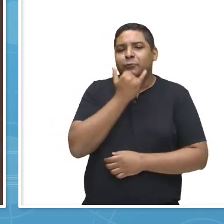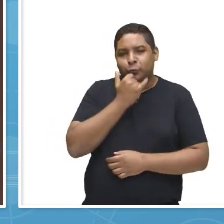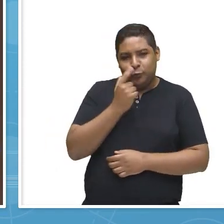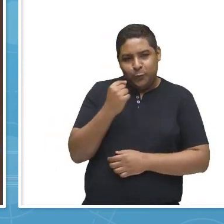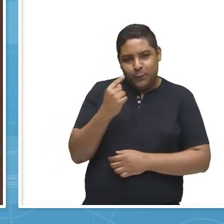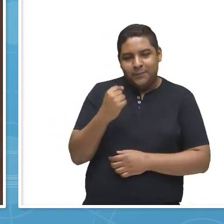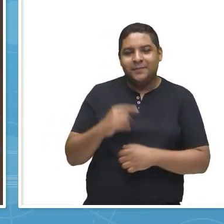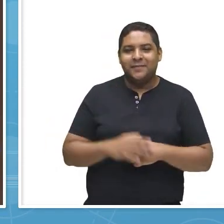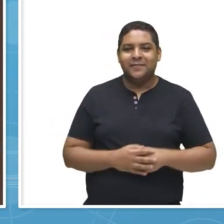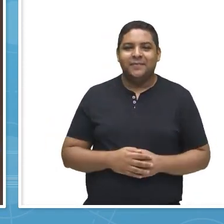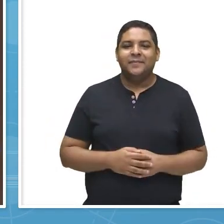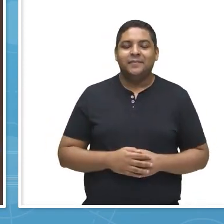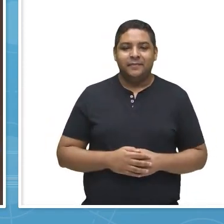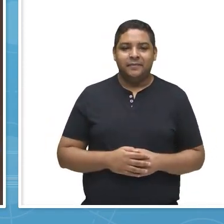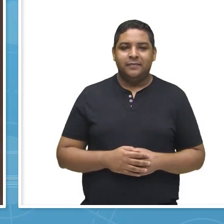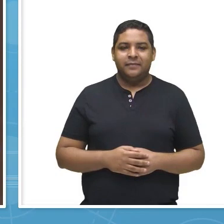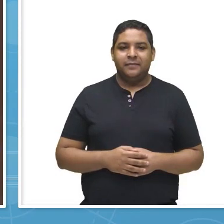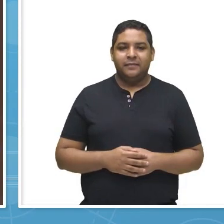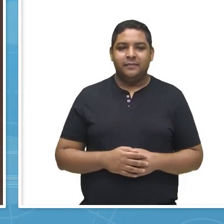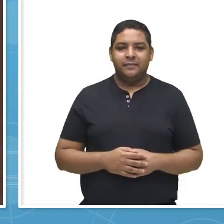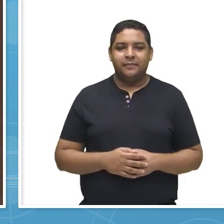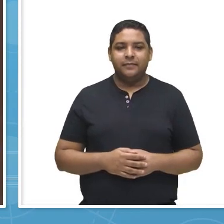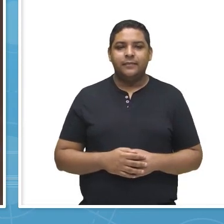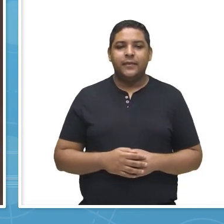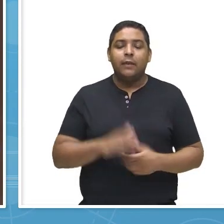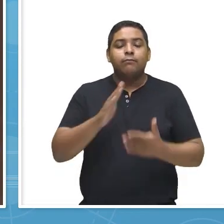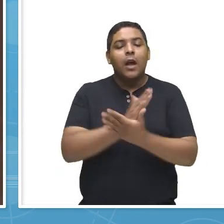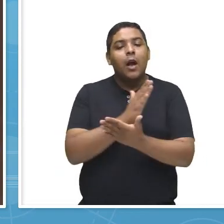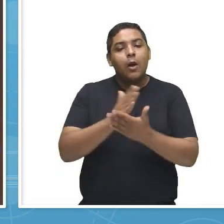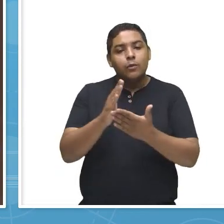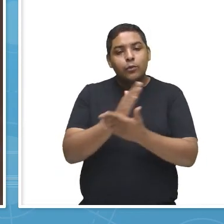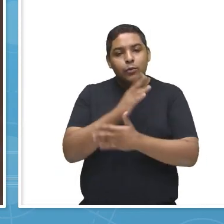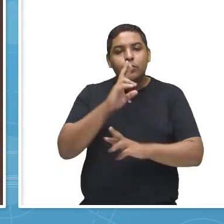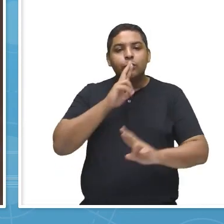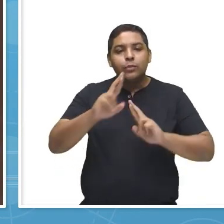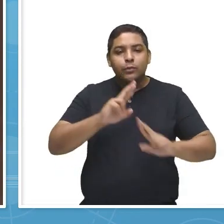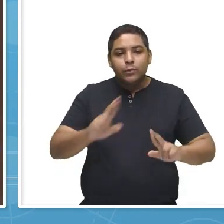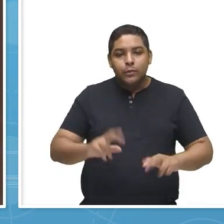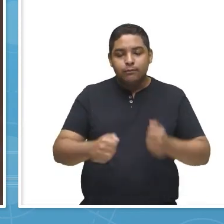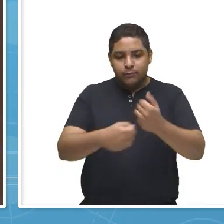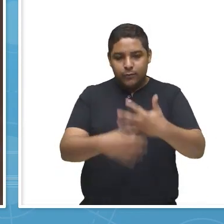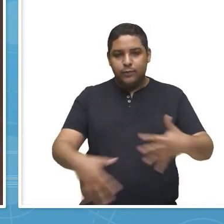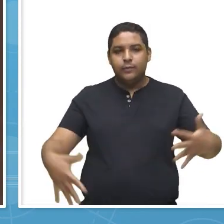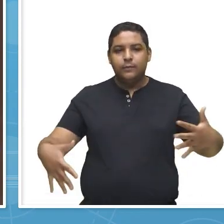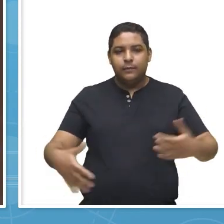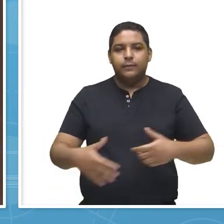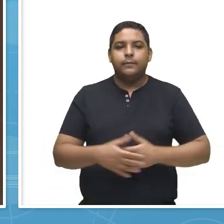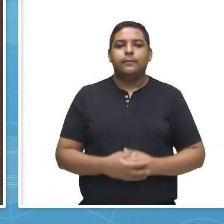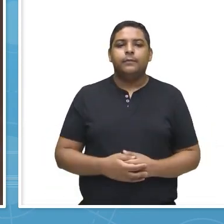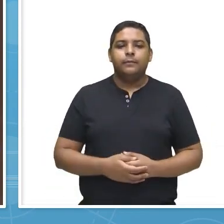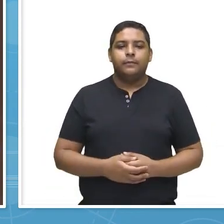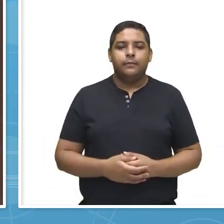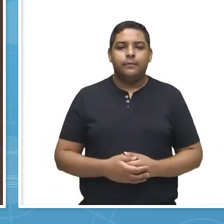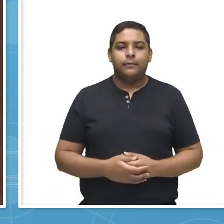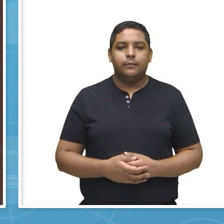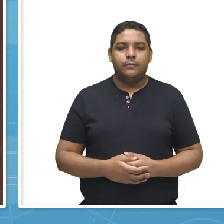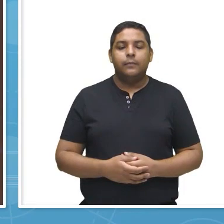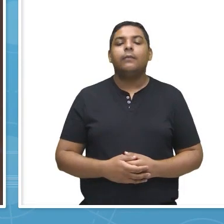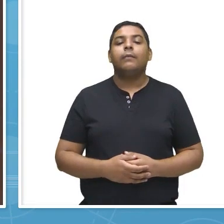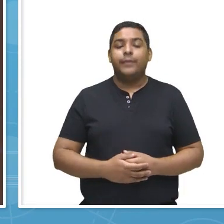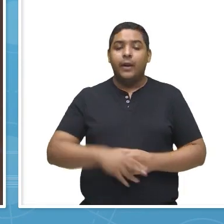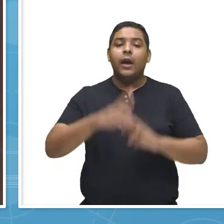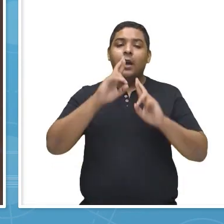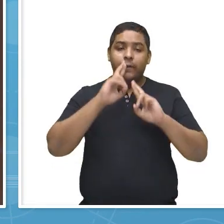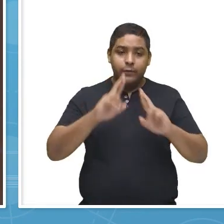bom? Então, nós temos algumas participações aqui no nosso chat público, tá? Vocês precisam colocar a questão e a